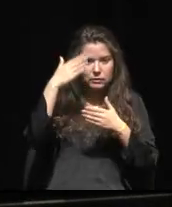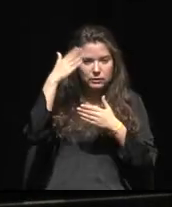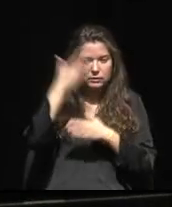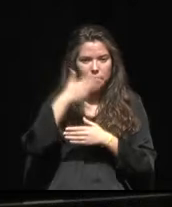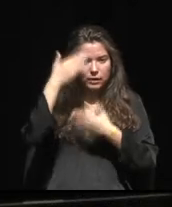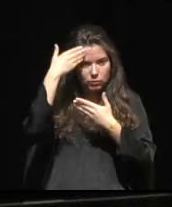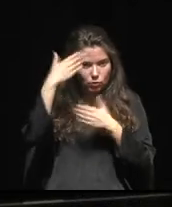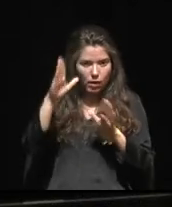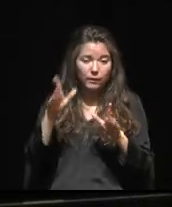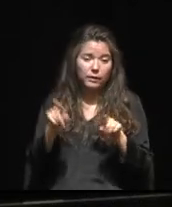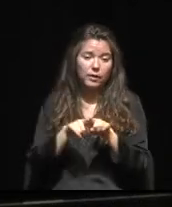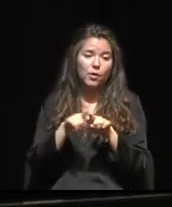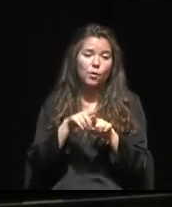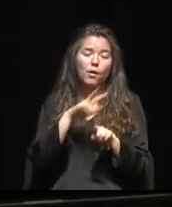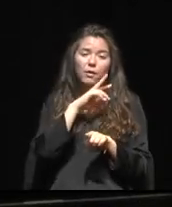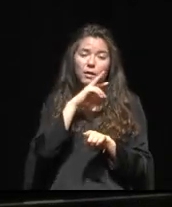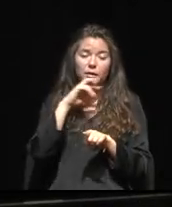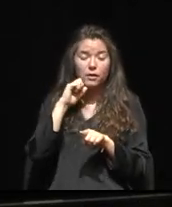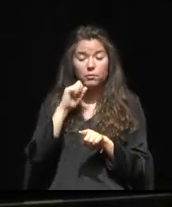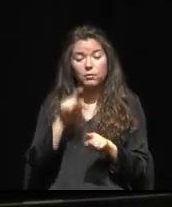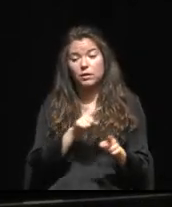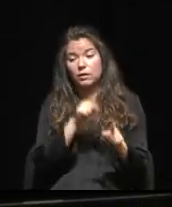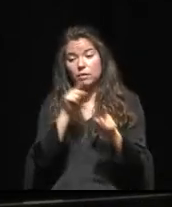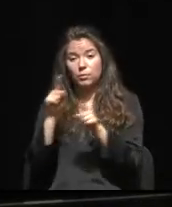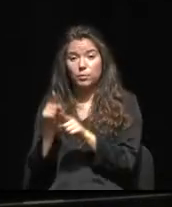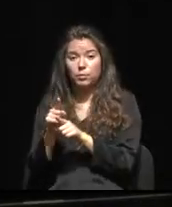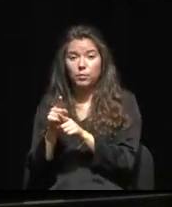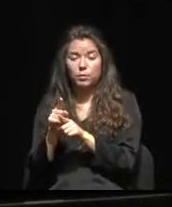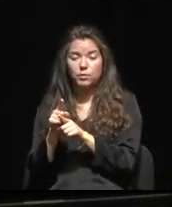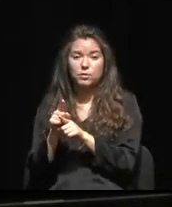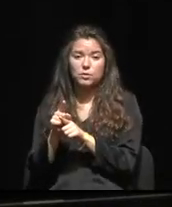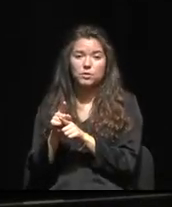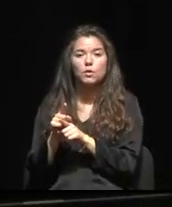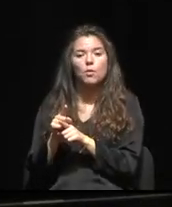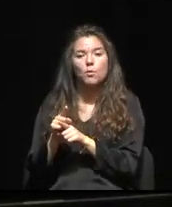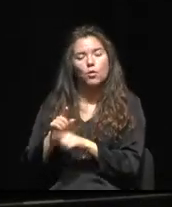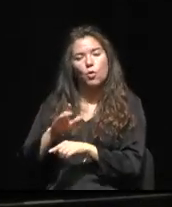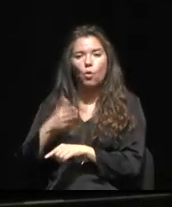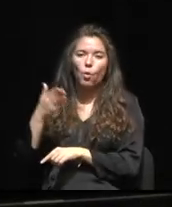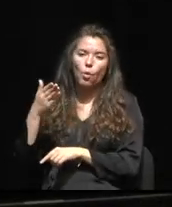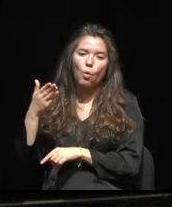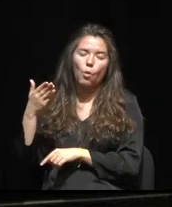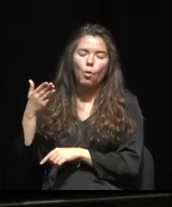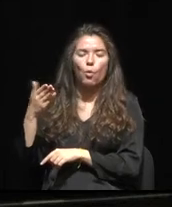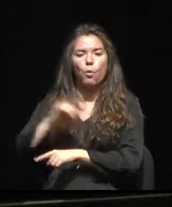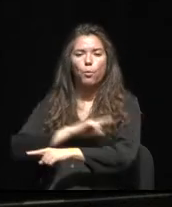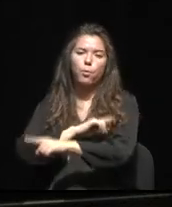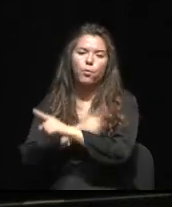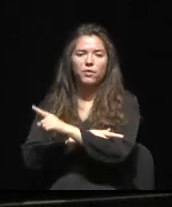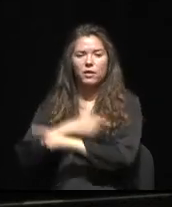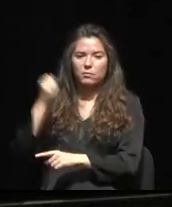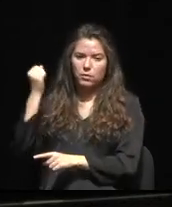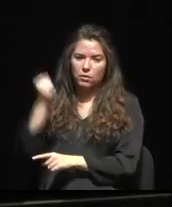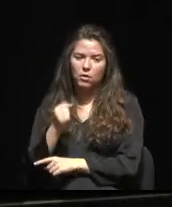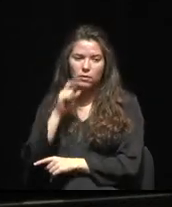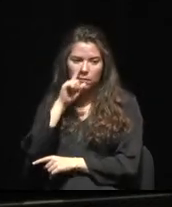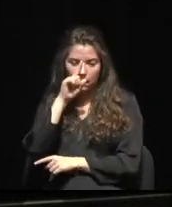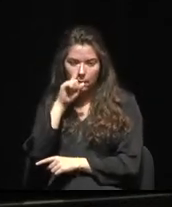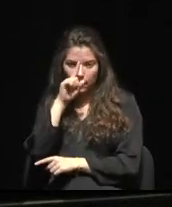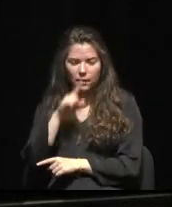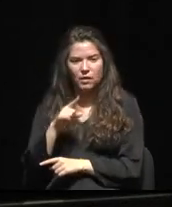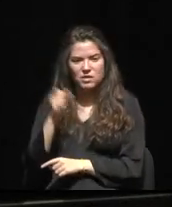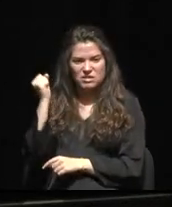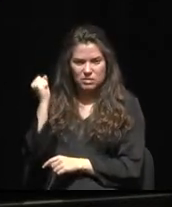Como Israel e os regimes autocráticos com o poder nas mãos de assassinos e de mentirosos e